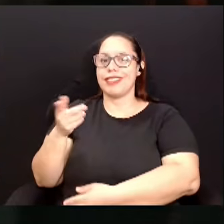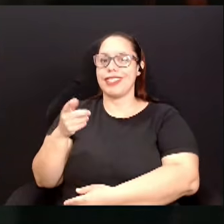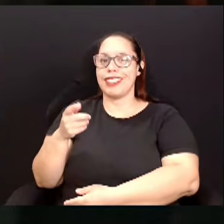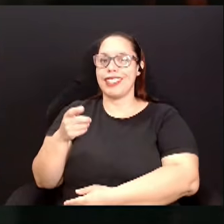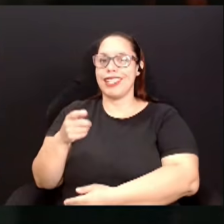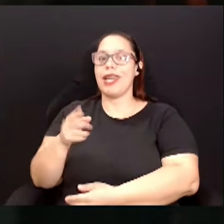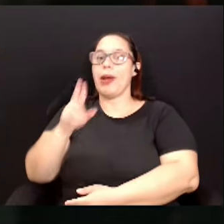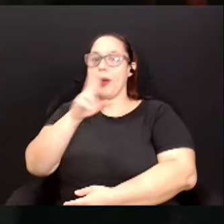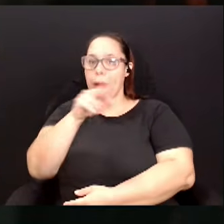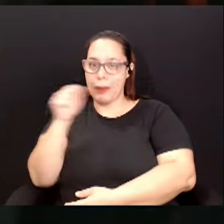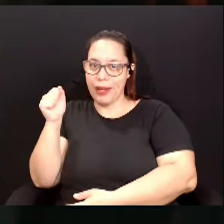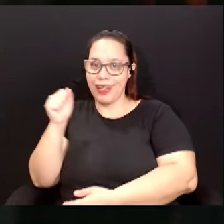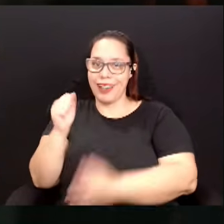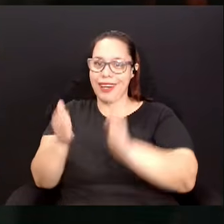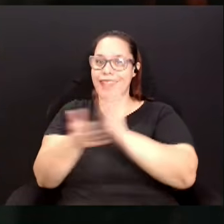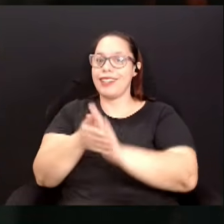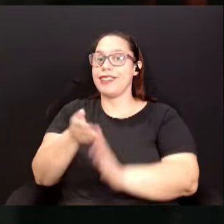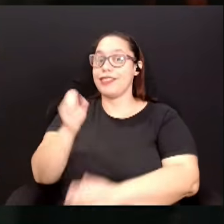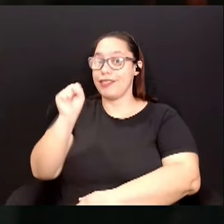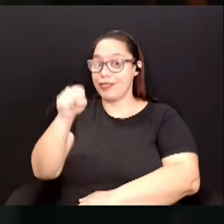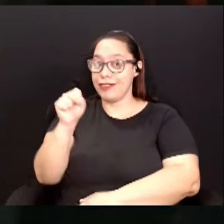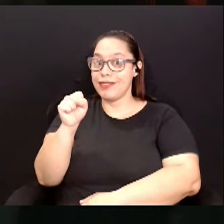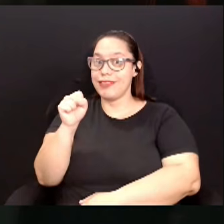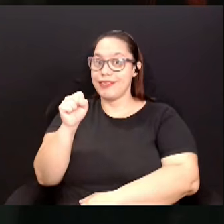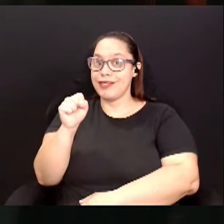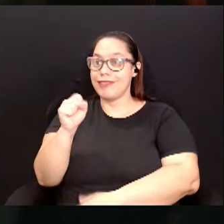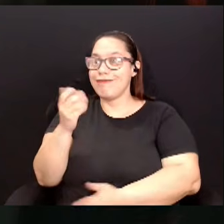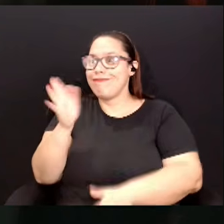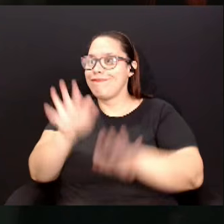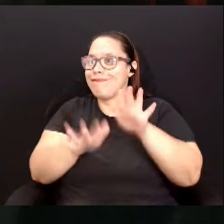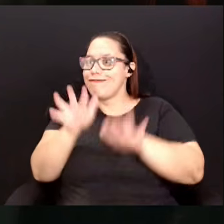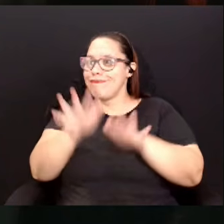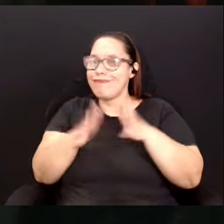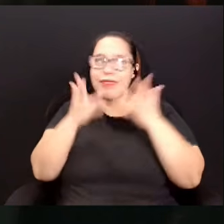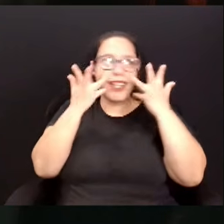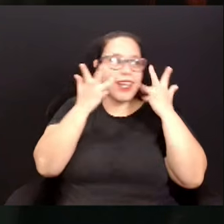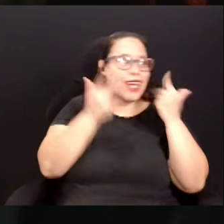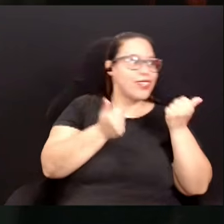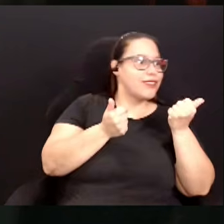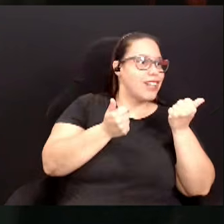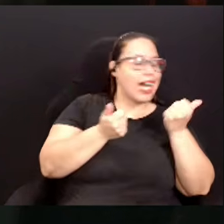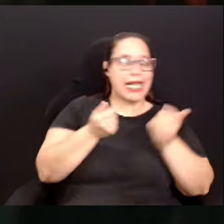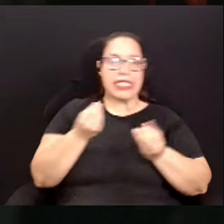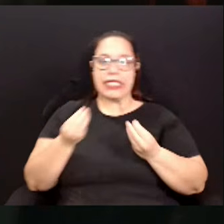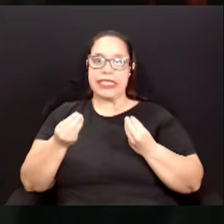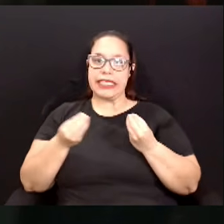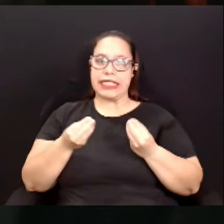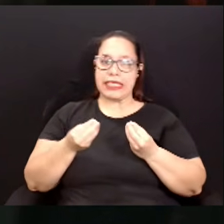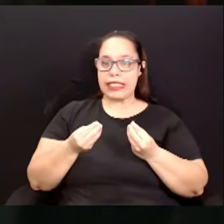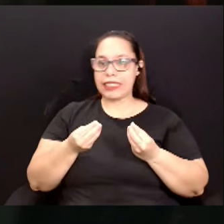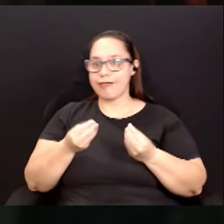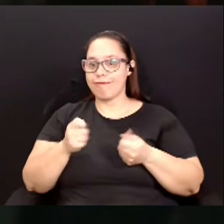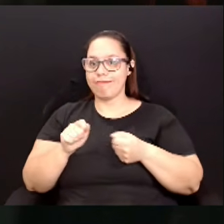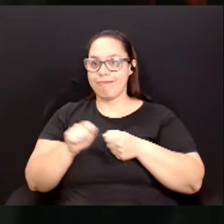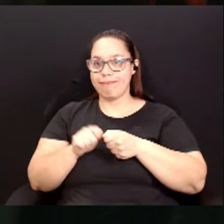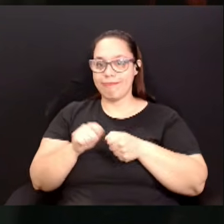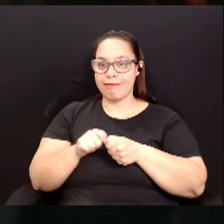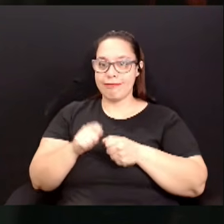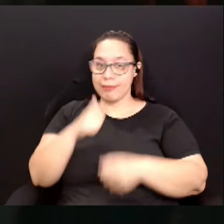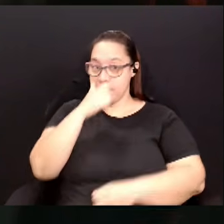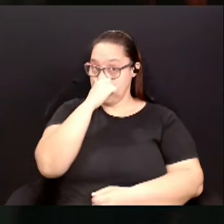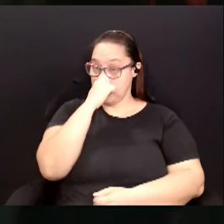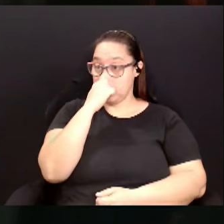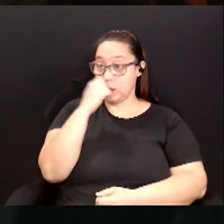a fala dela. Tá vendo como que às vezes isso é natural, a gente faz de uma forma